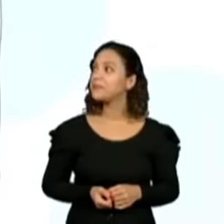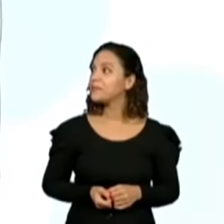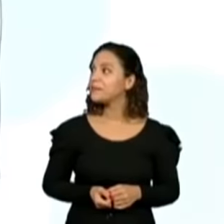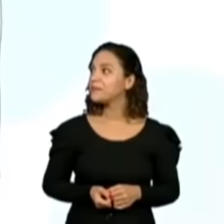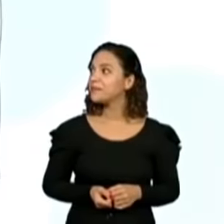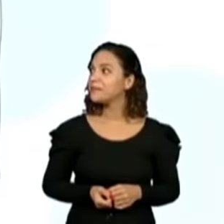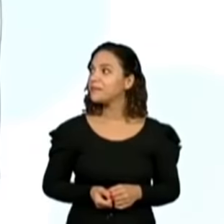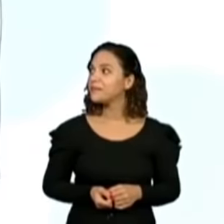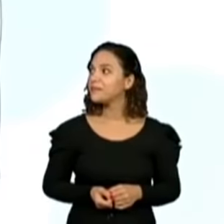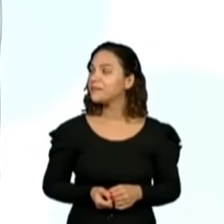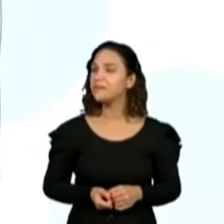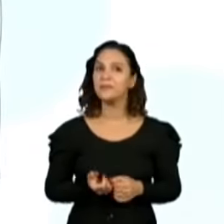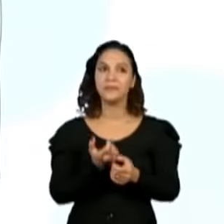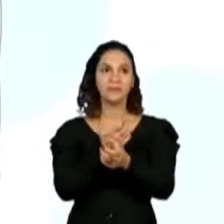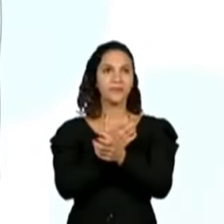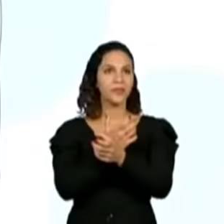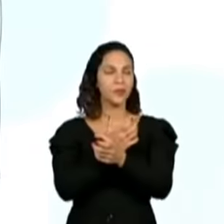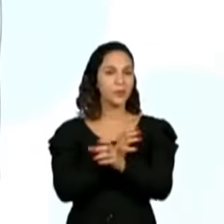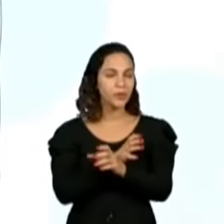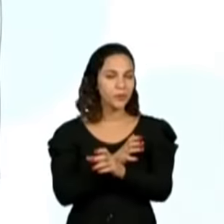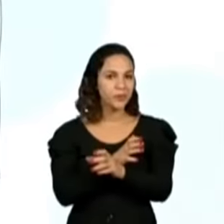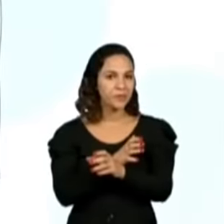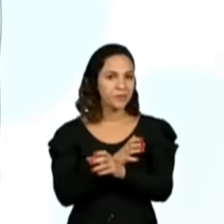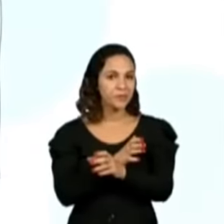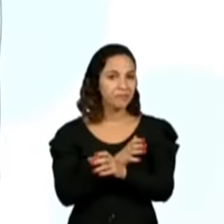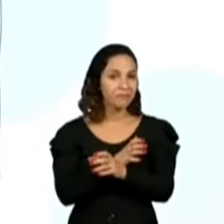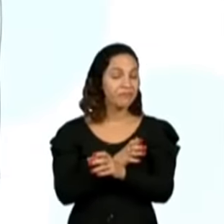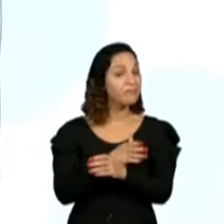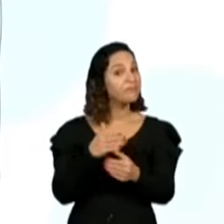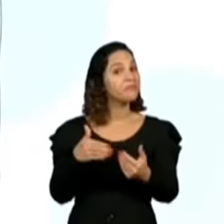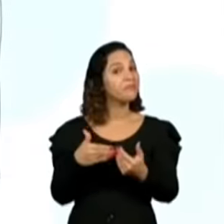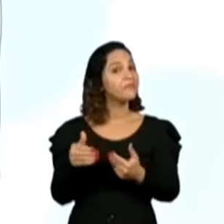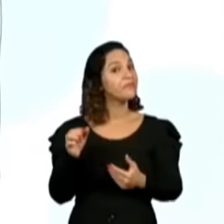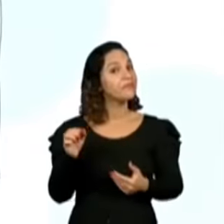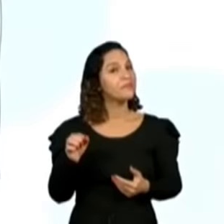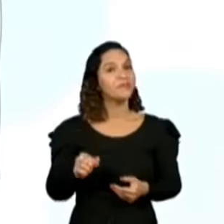Um esqueleto se movendo.